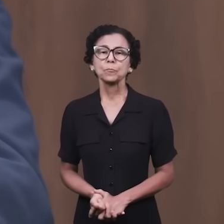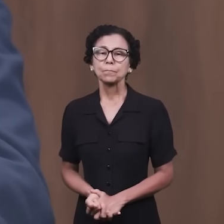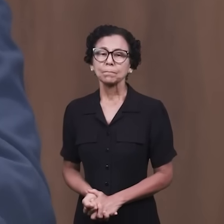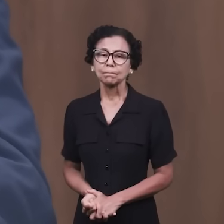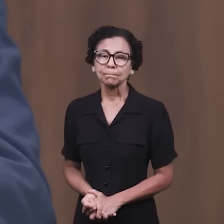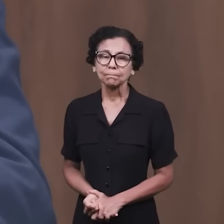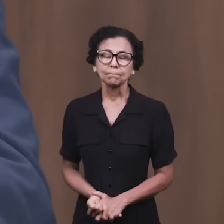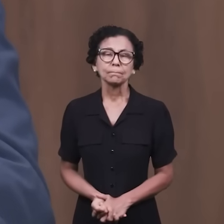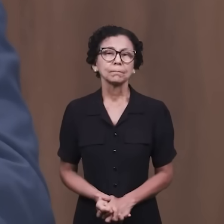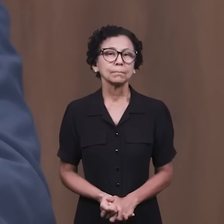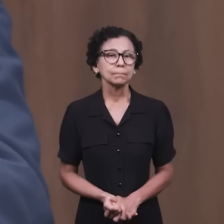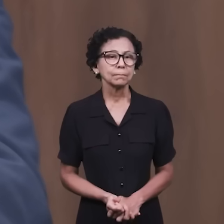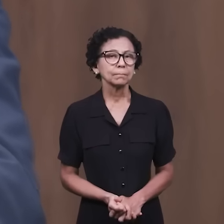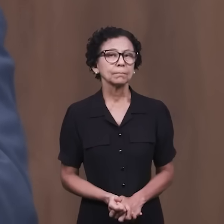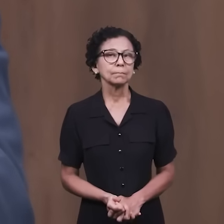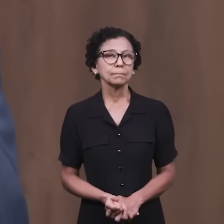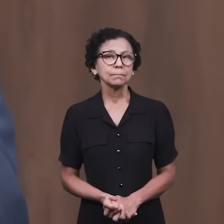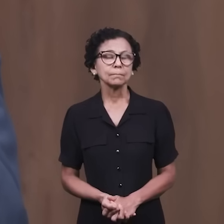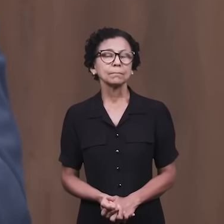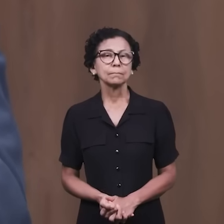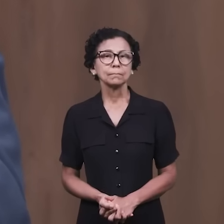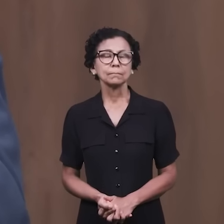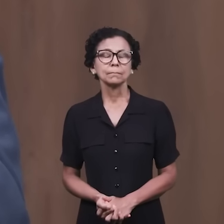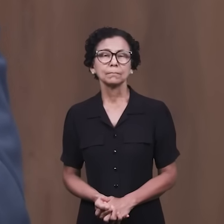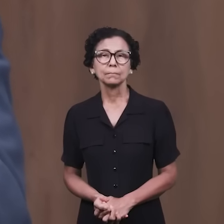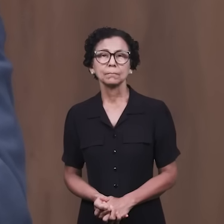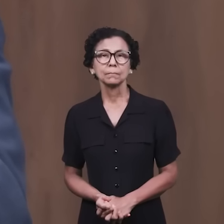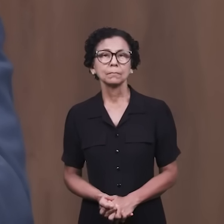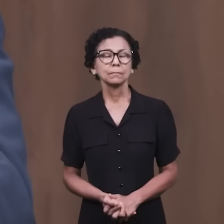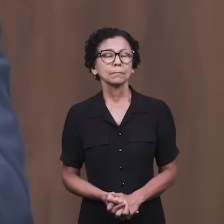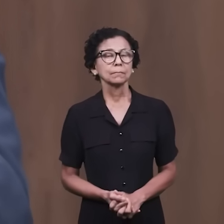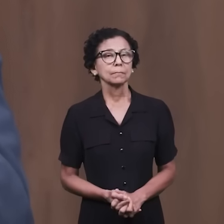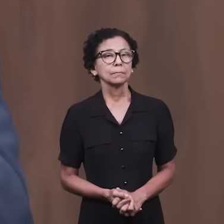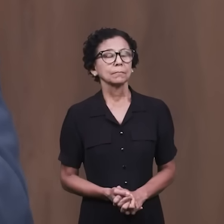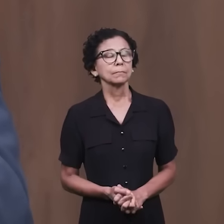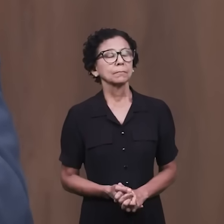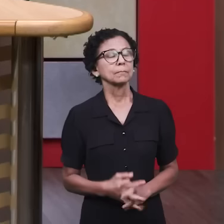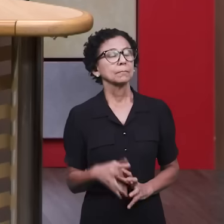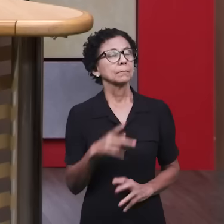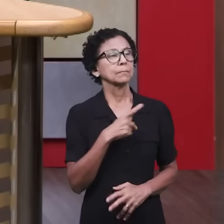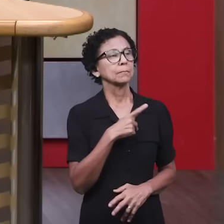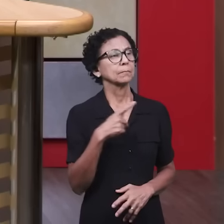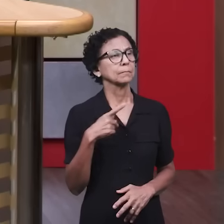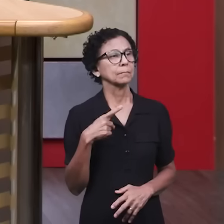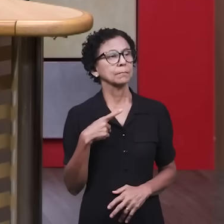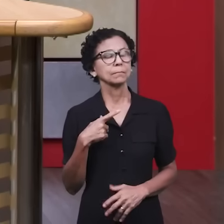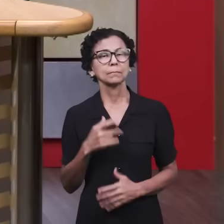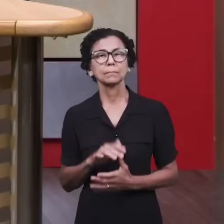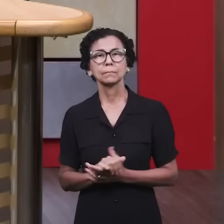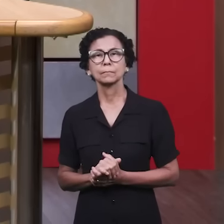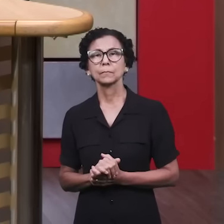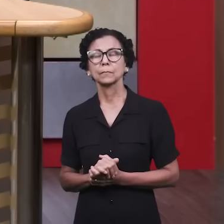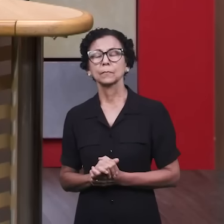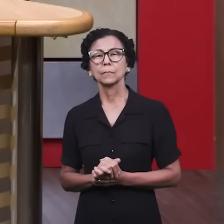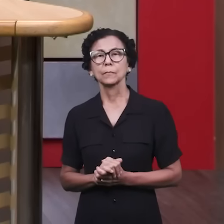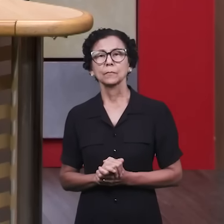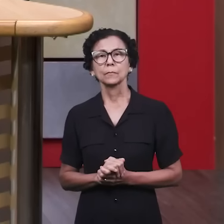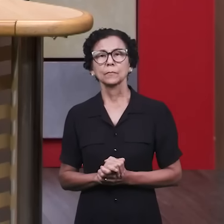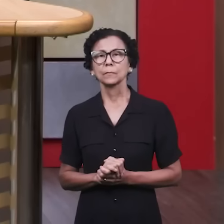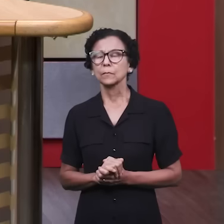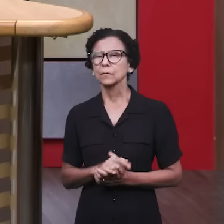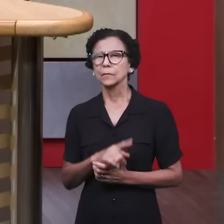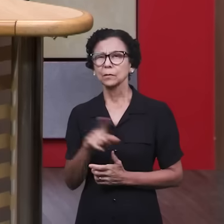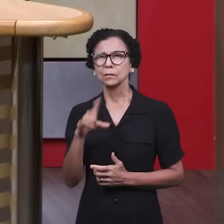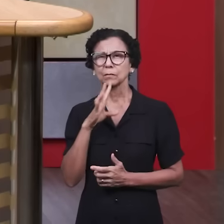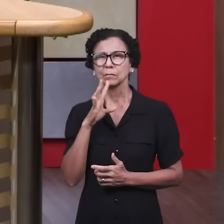de ir além da letra. E eu quero começar com o pastor Fábio. Amém. Nós vamos ler um texto aqui, está em 2